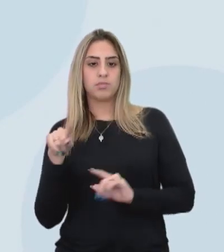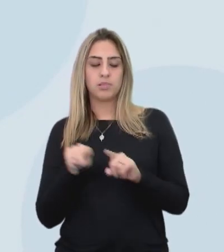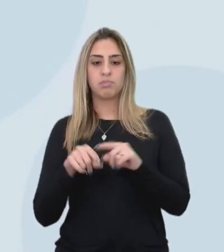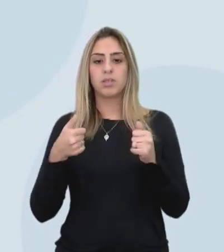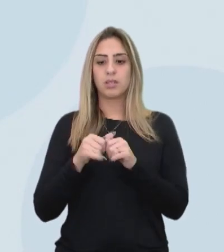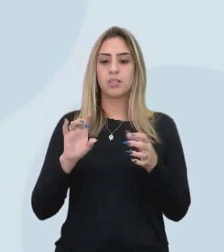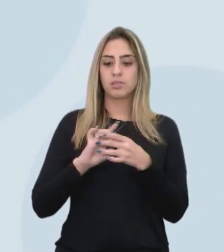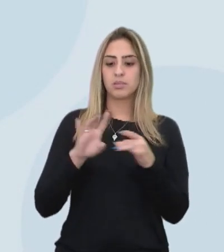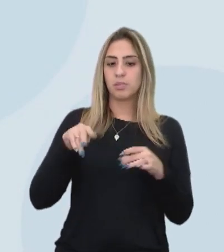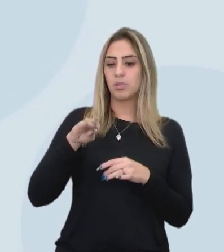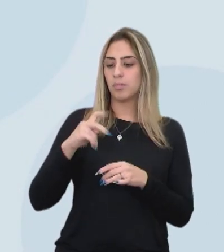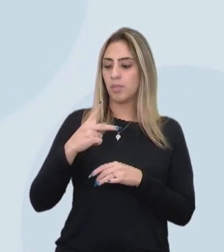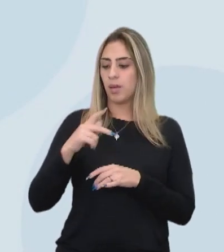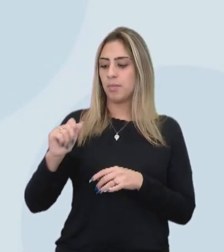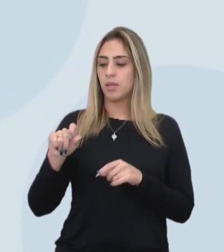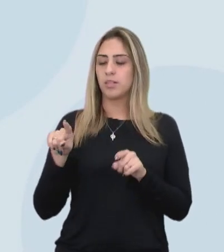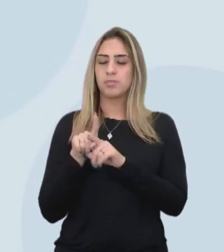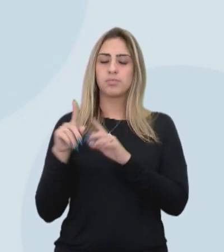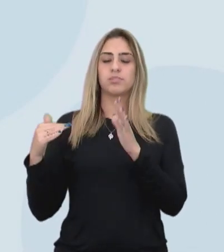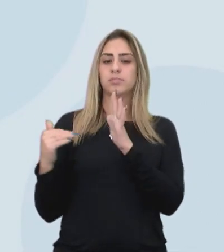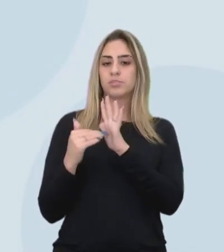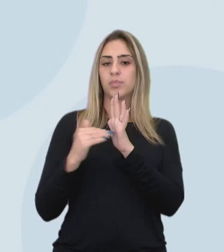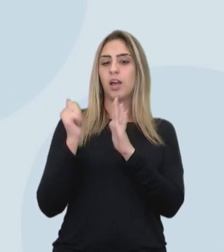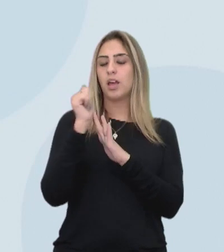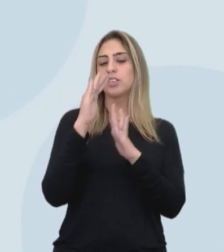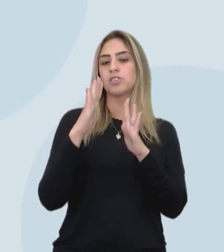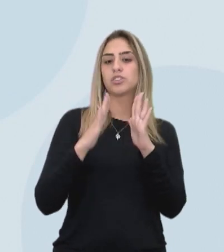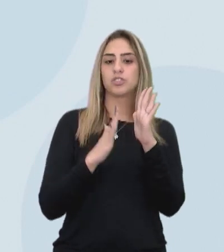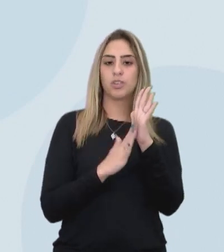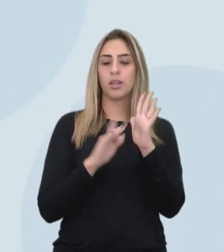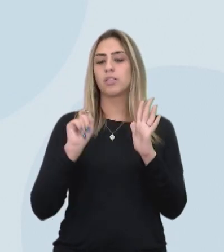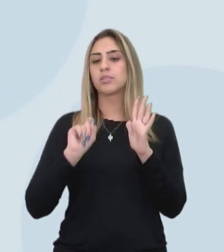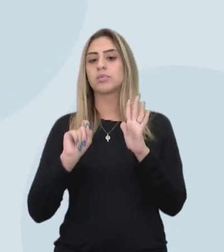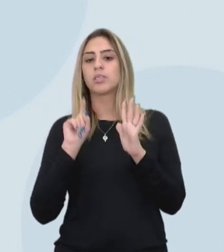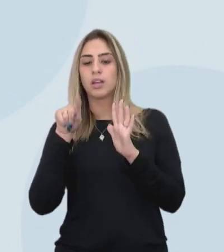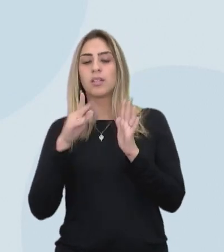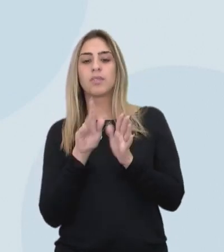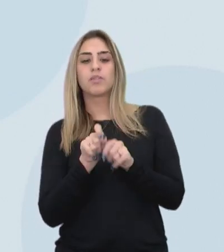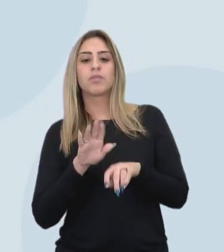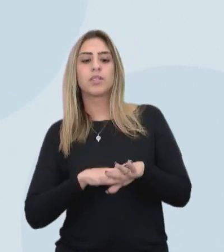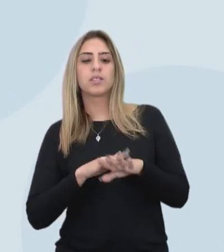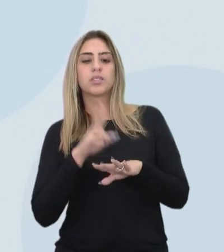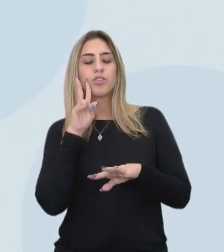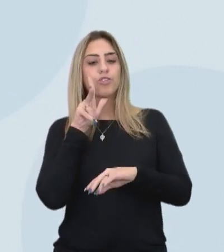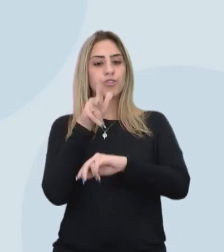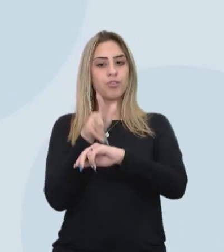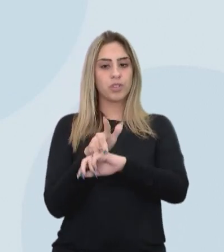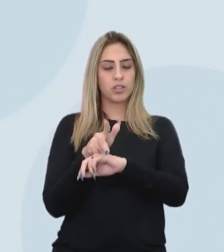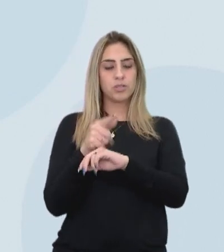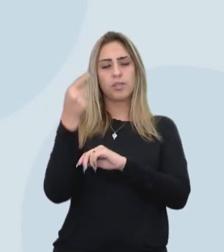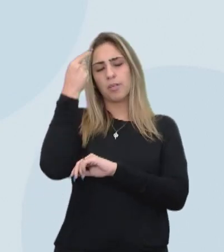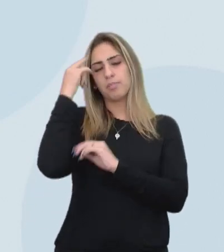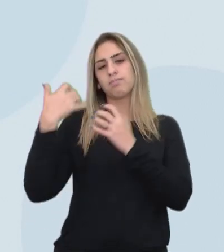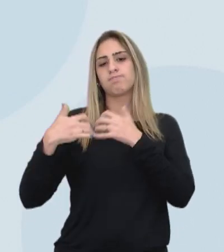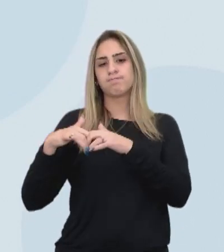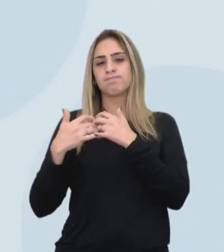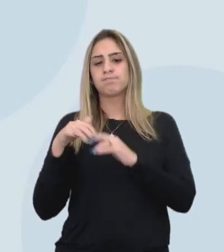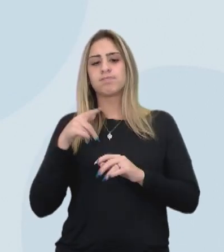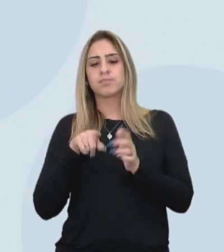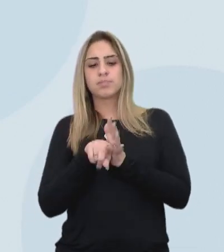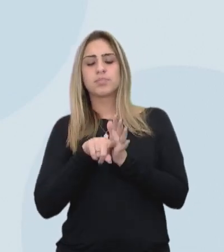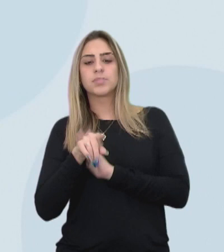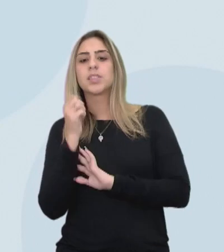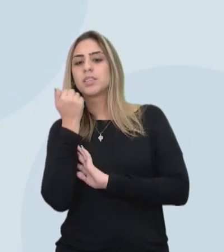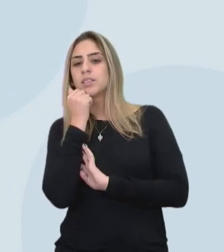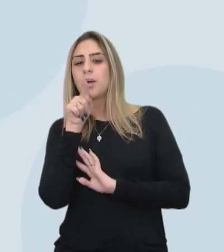disponíveis no nosso mapa. E por último, a nossa atividade, que é produzir um videoclipe, pensando na investigação científica